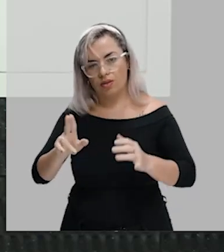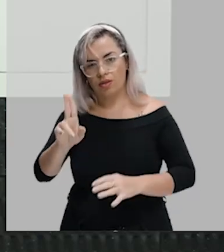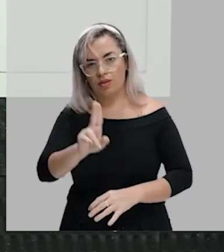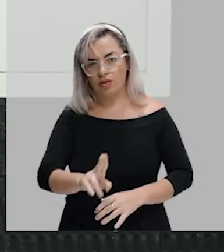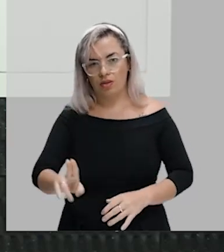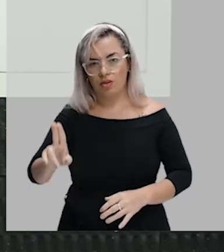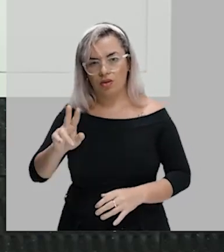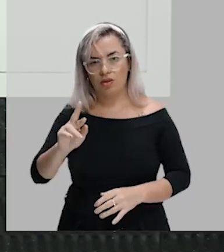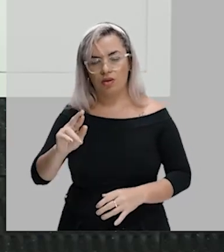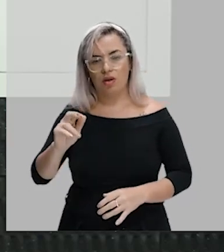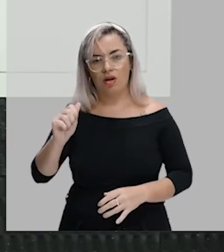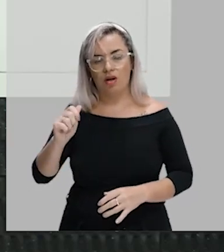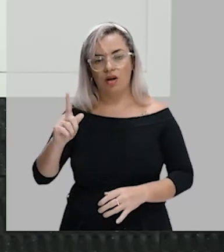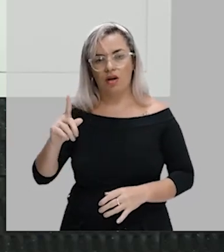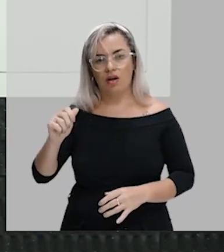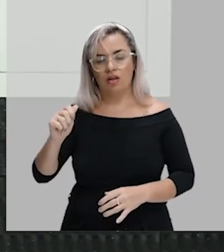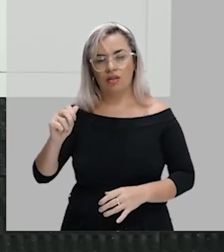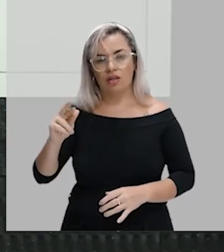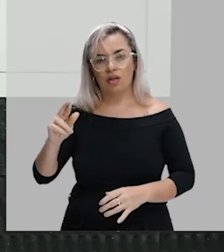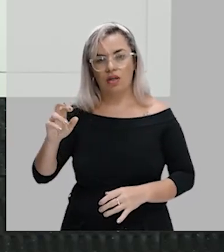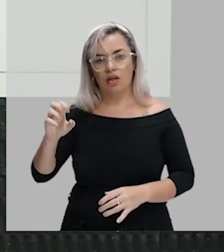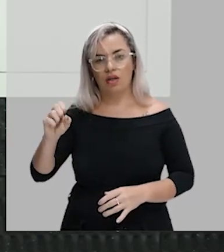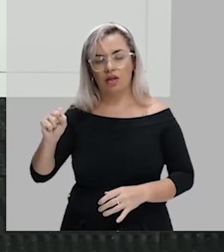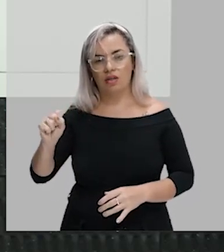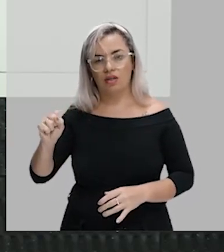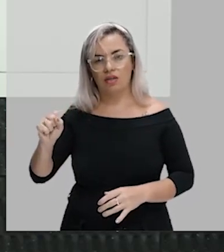pelos radares, né, dos aeroportos.